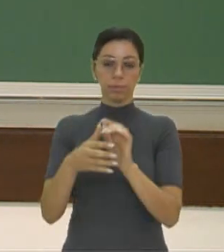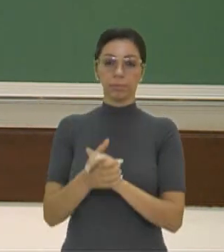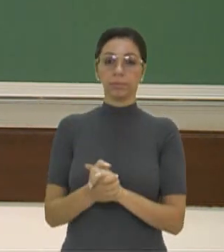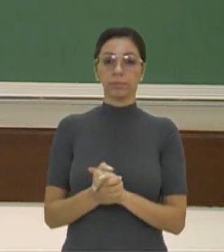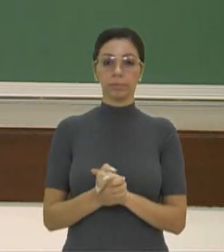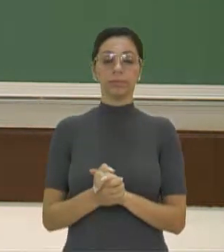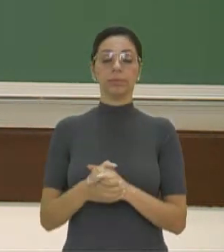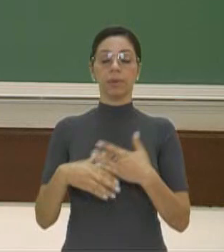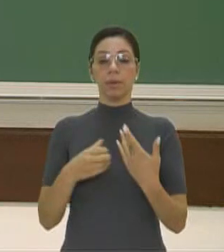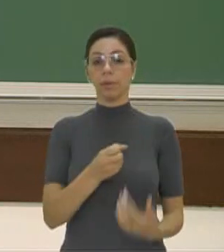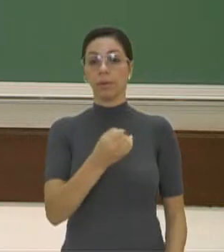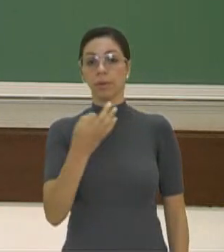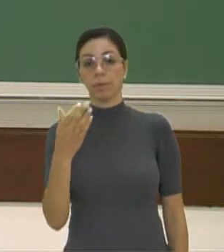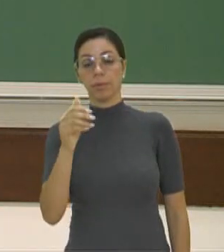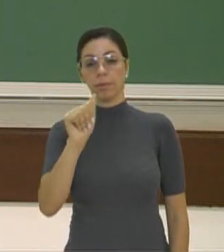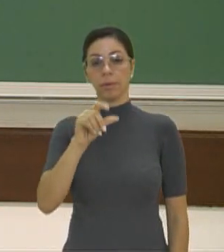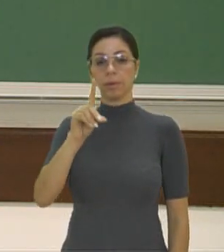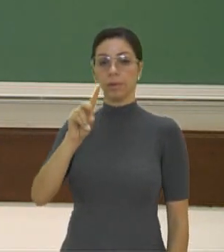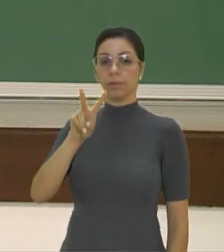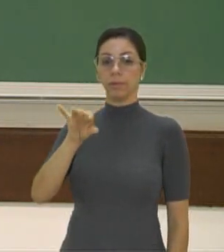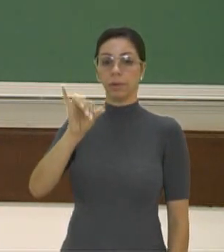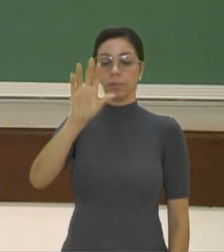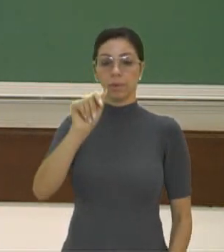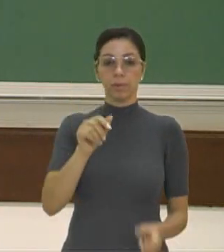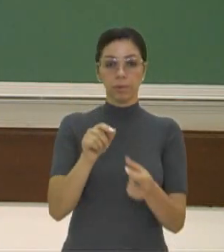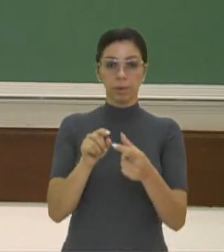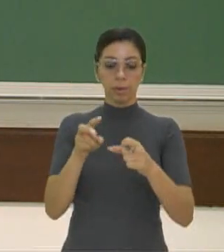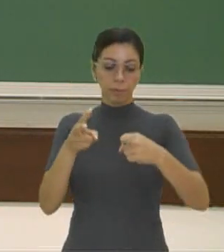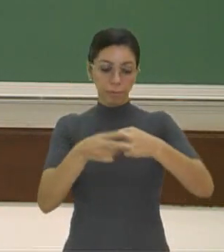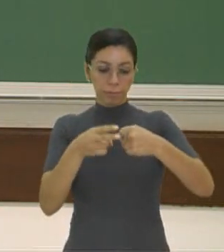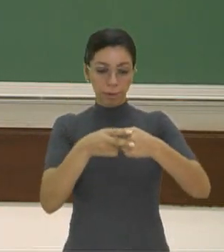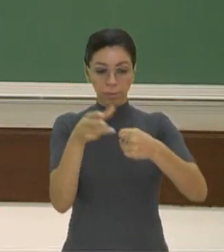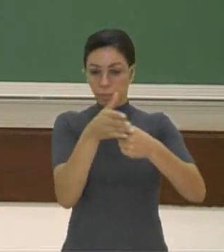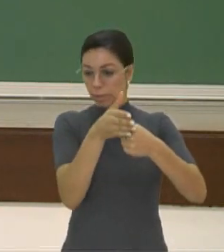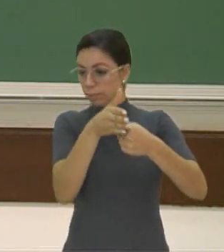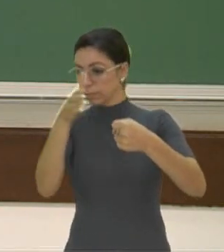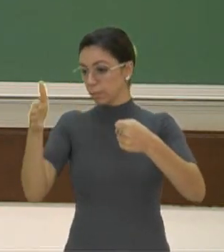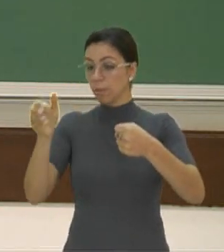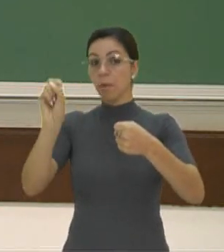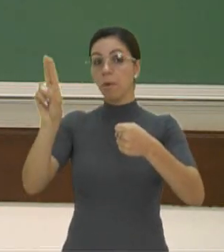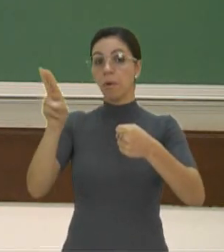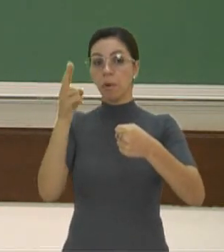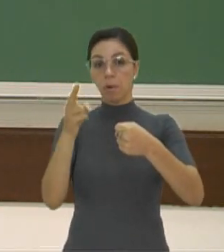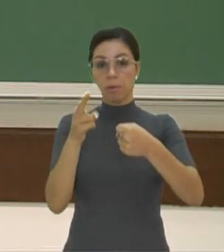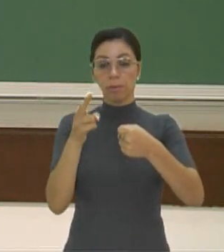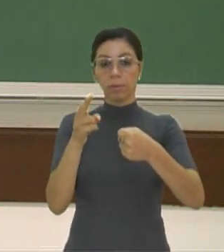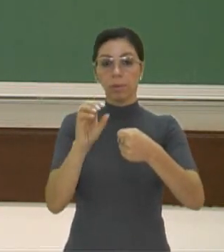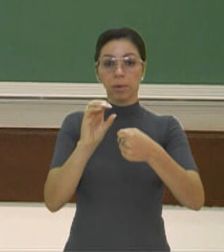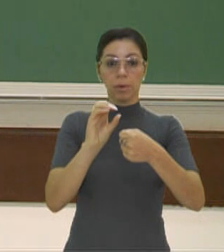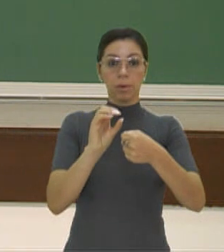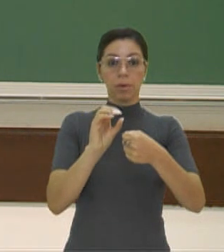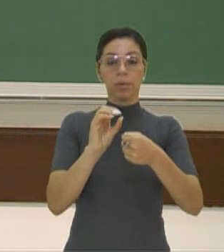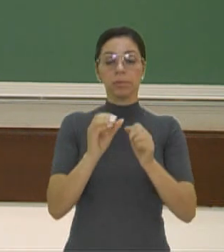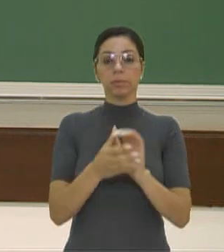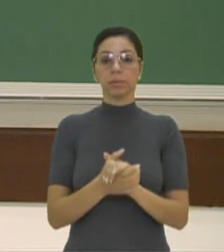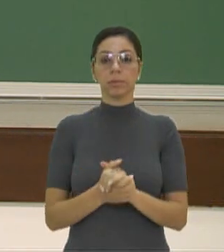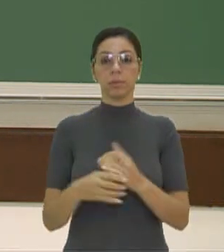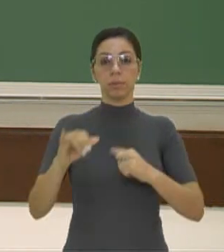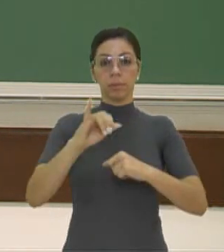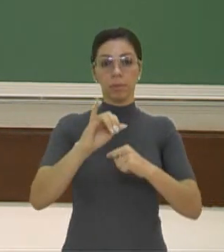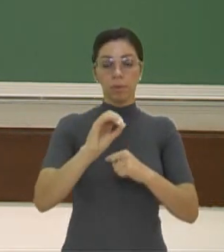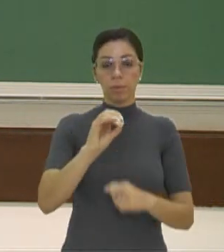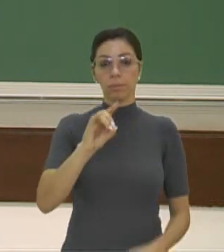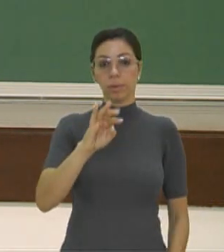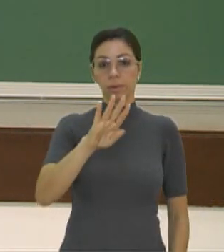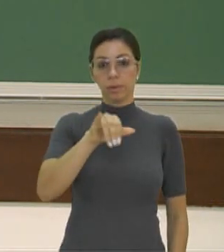podem vir depois do verbo ou depois do objeto dentro da frase. Como nós temos o